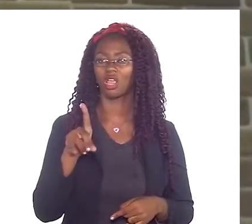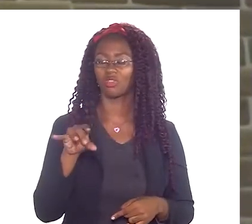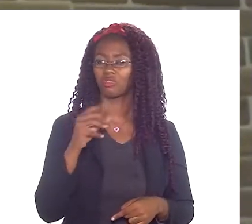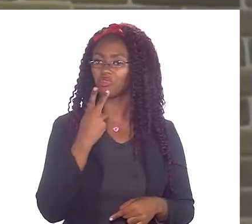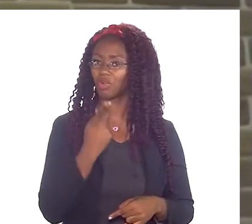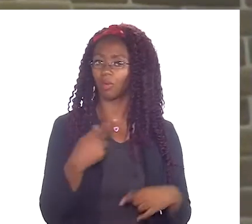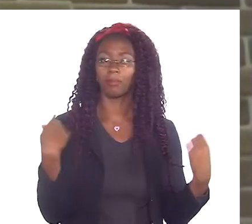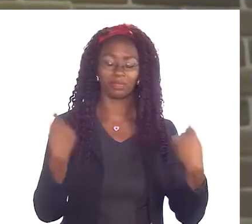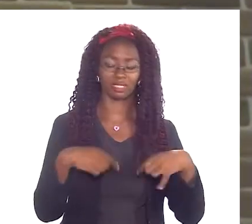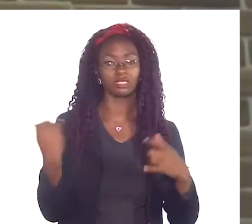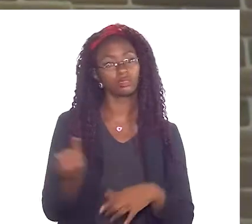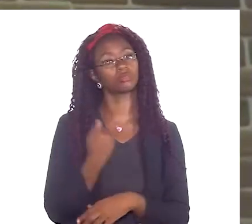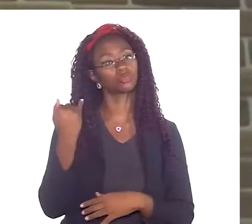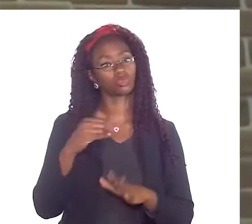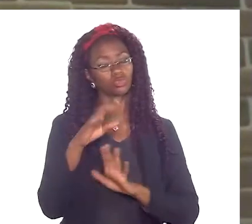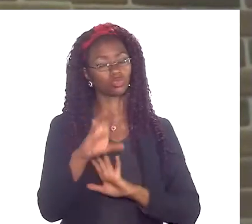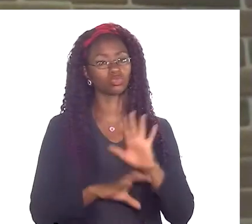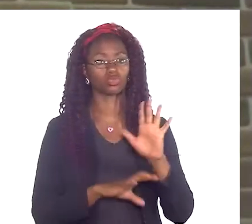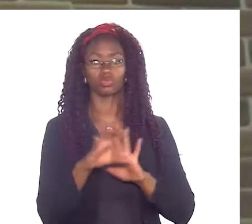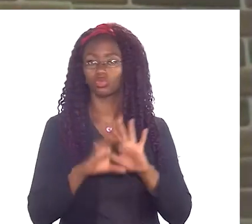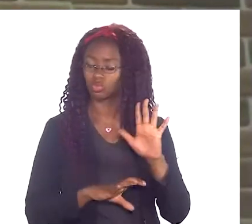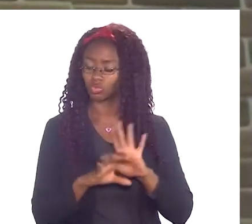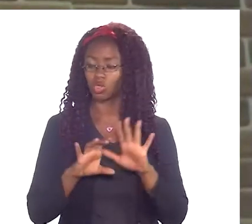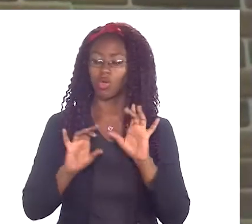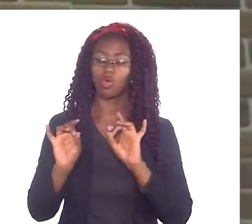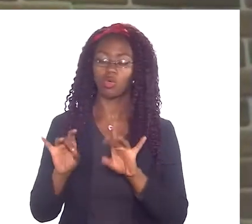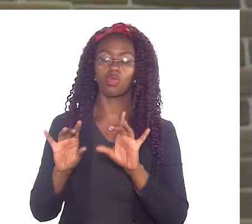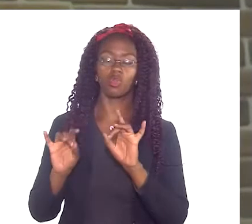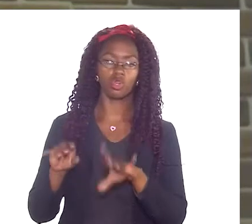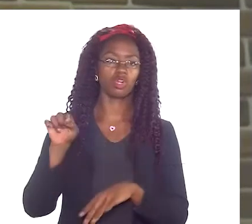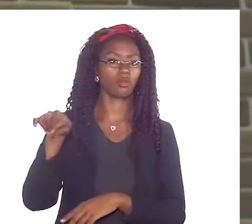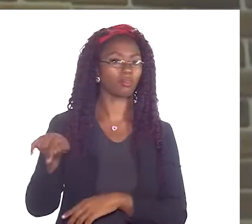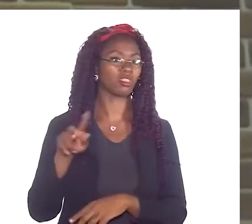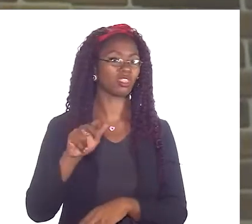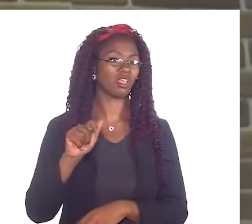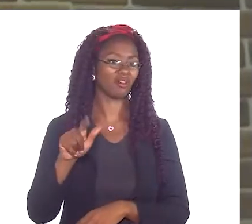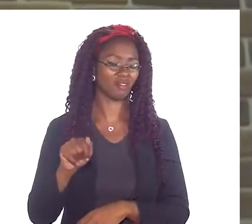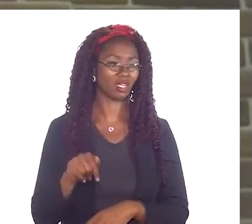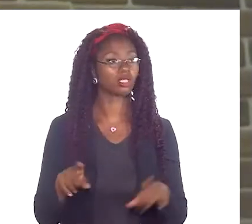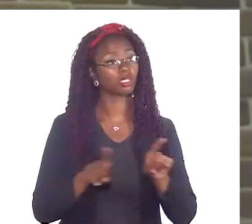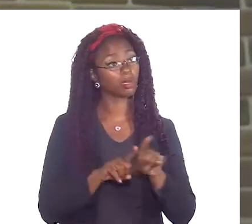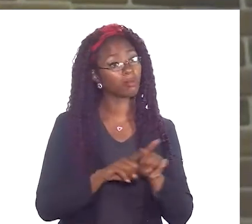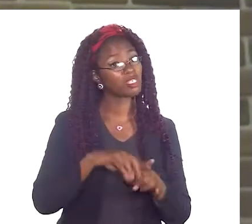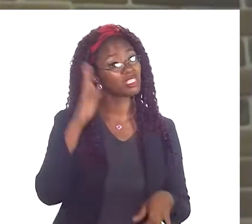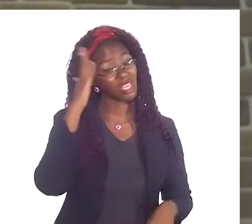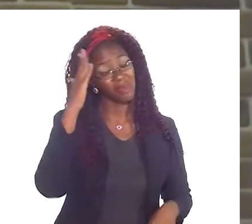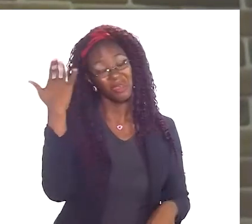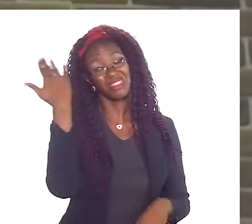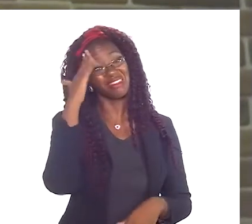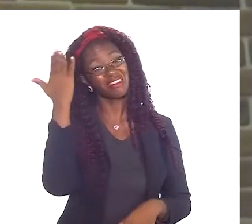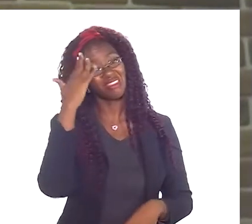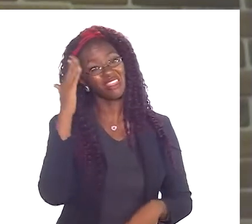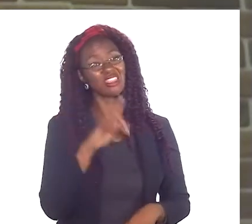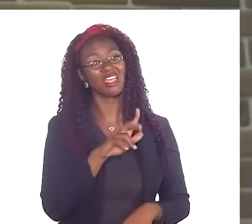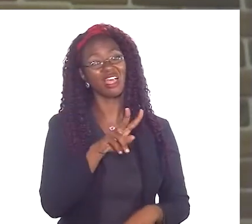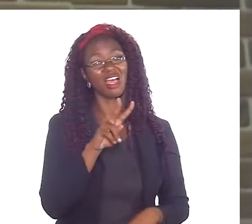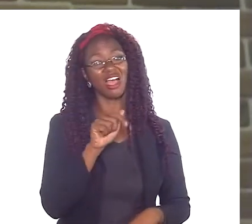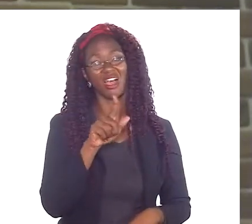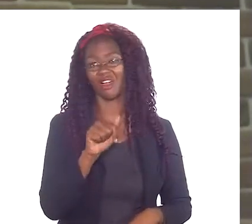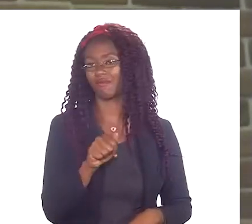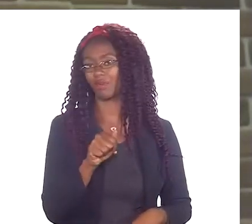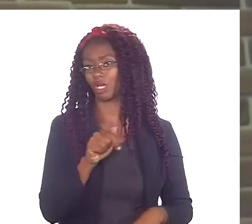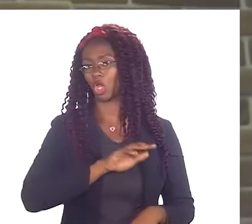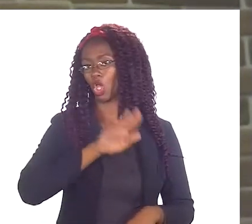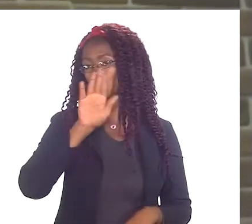a personalização é importante. A Letícia ela falou num ponto importante, você tem que entender que vaga que você está se candidatando e o que aquela vaga